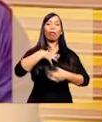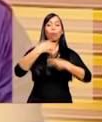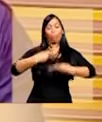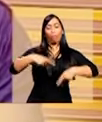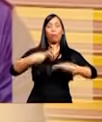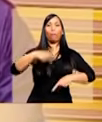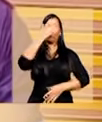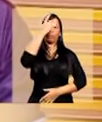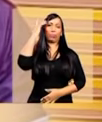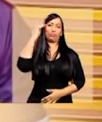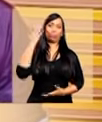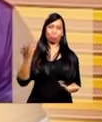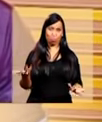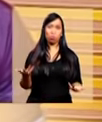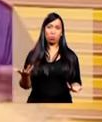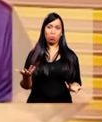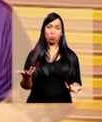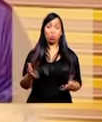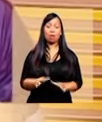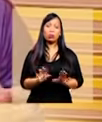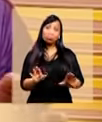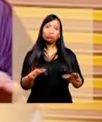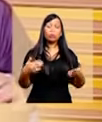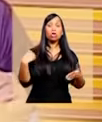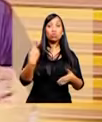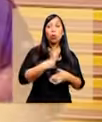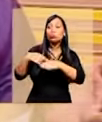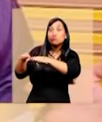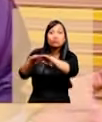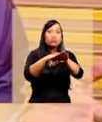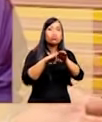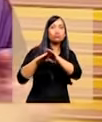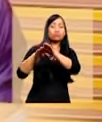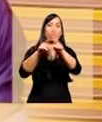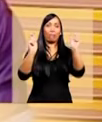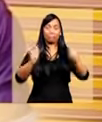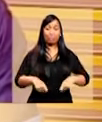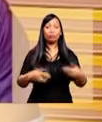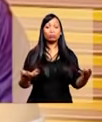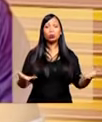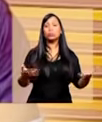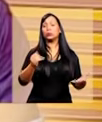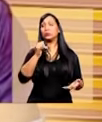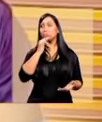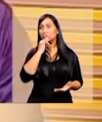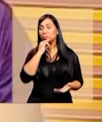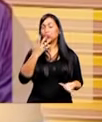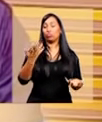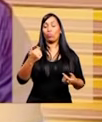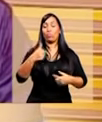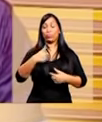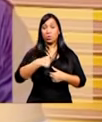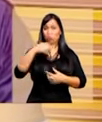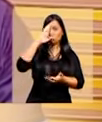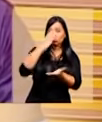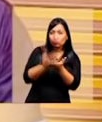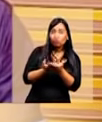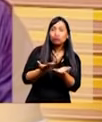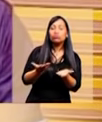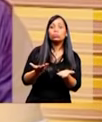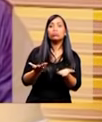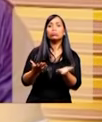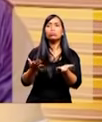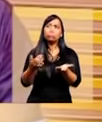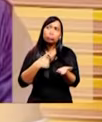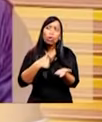uma dimensão propriamente subjetiva, pessoal. E isso nos iguala a todos, ou seja, na medida em que eu creio